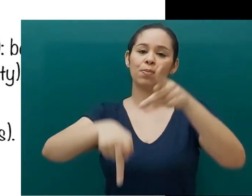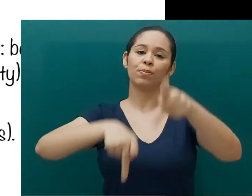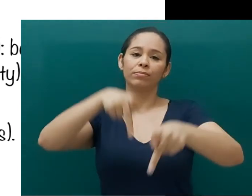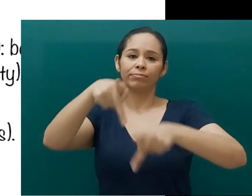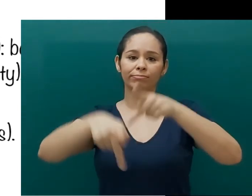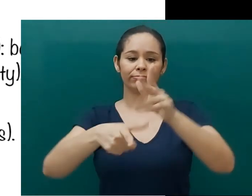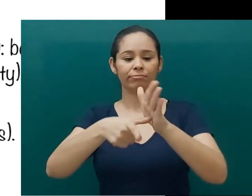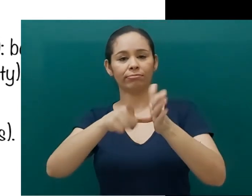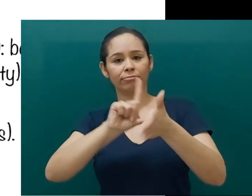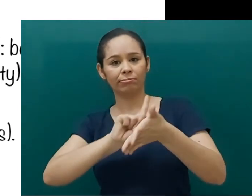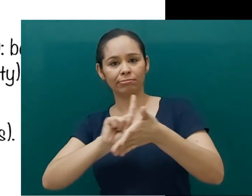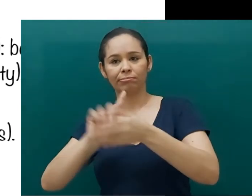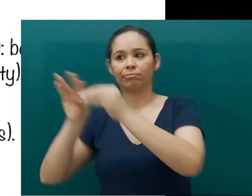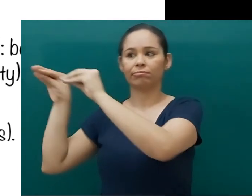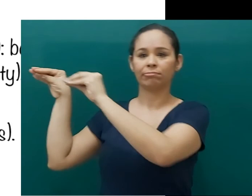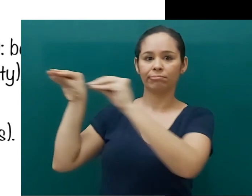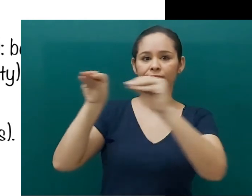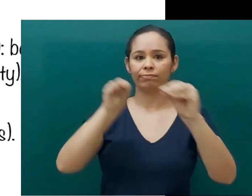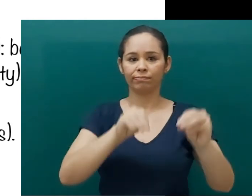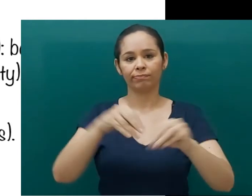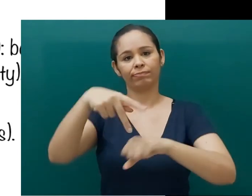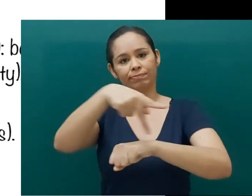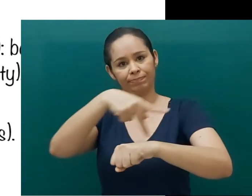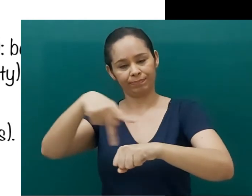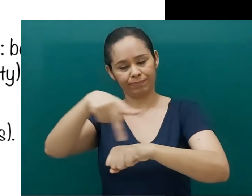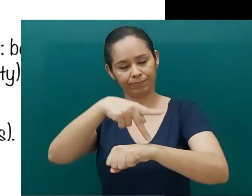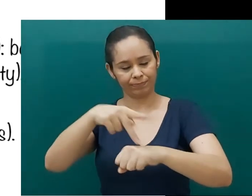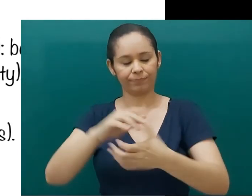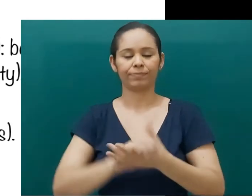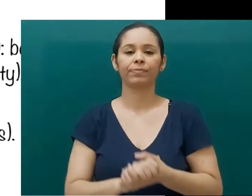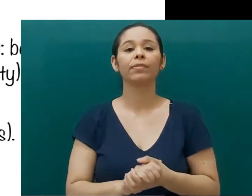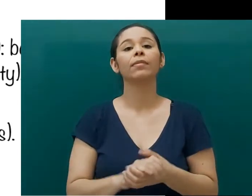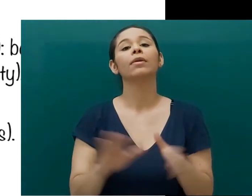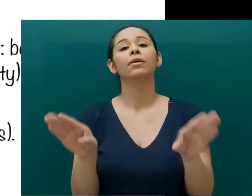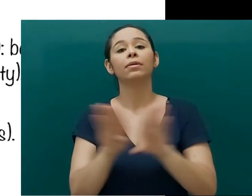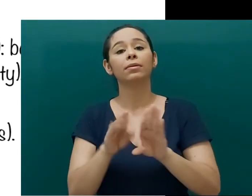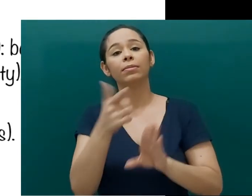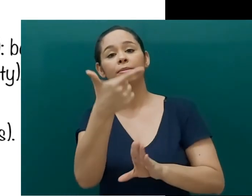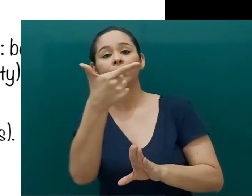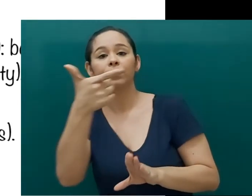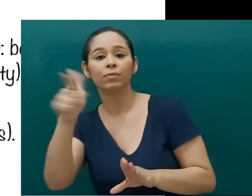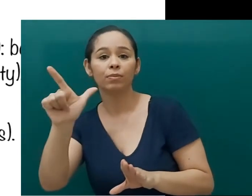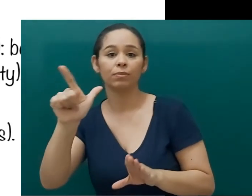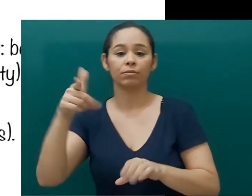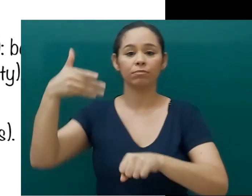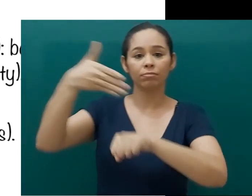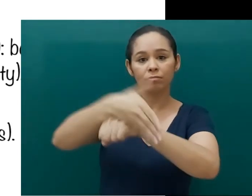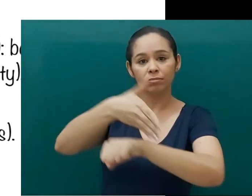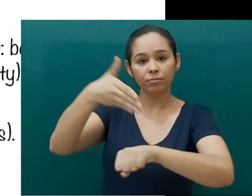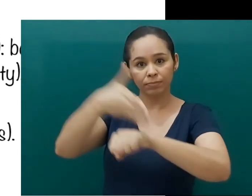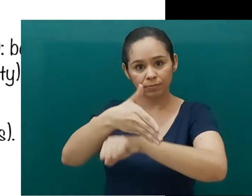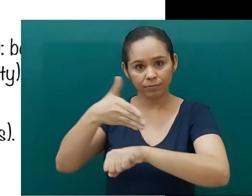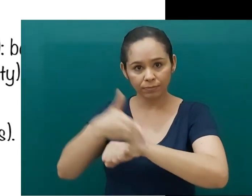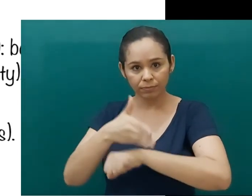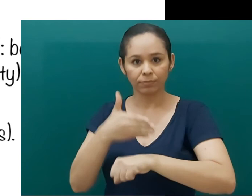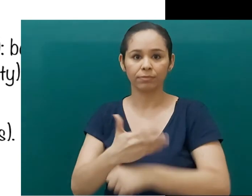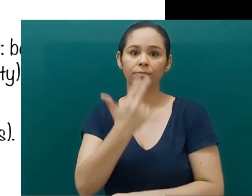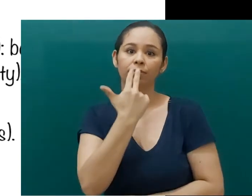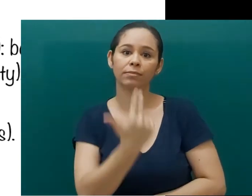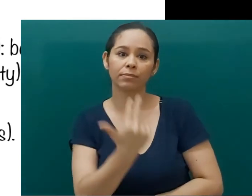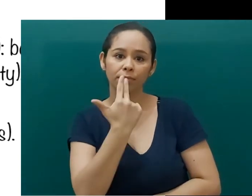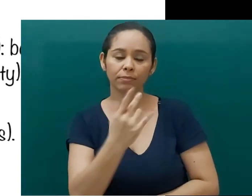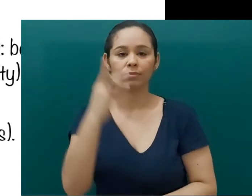que foram escravizados na região, e de outros imigrantes. Então, nós temos ali a